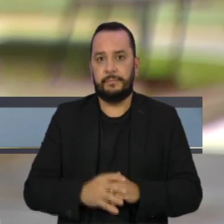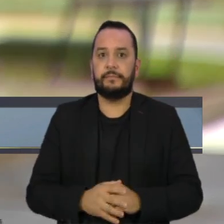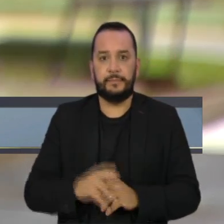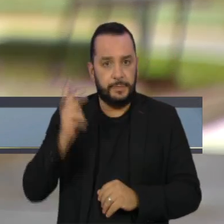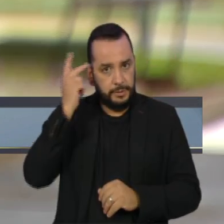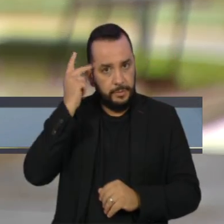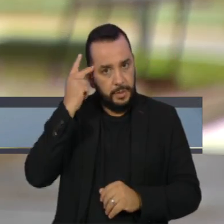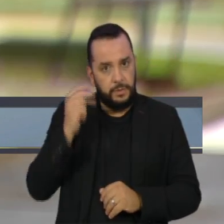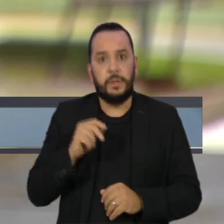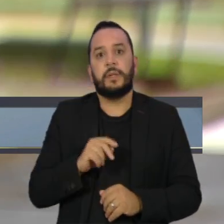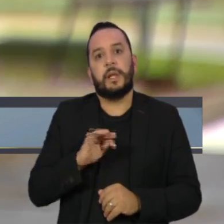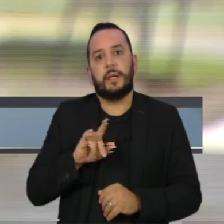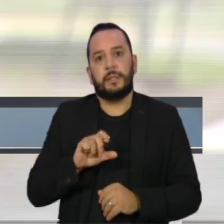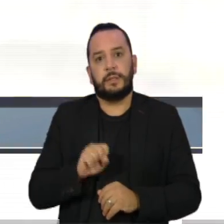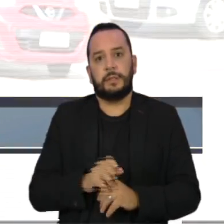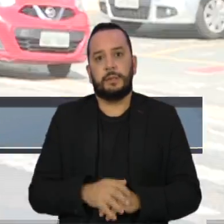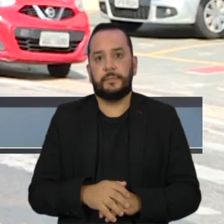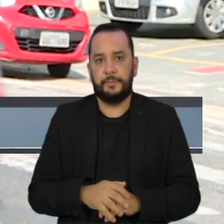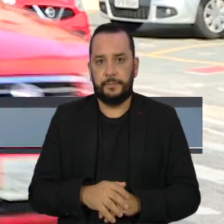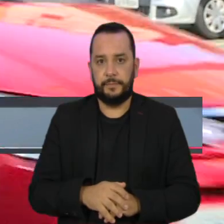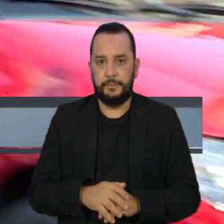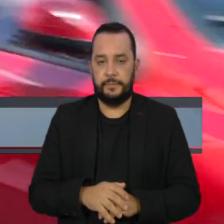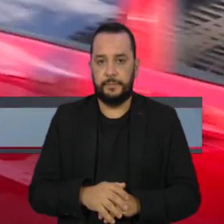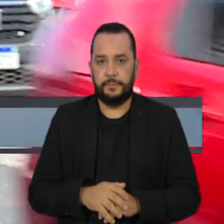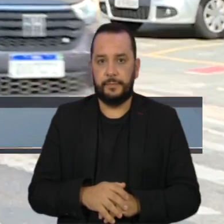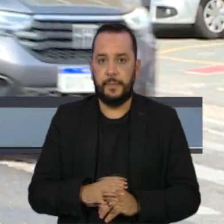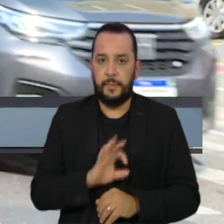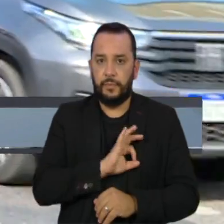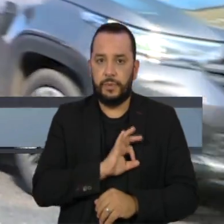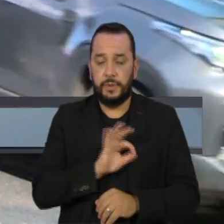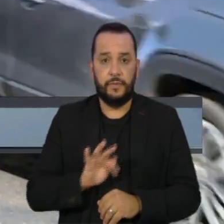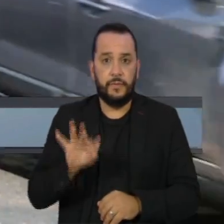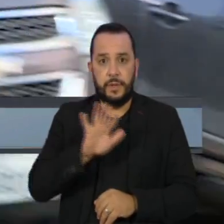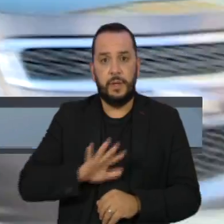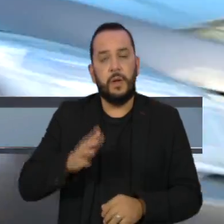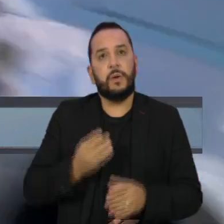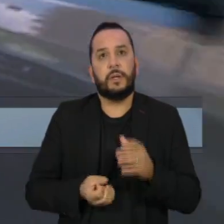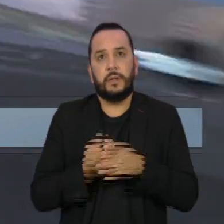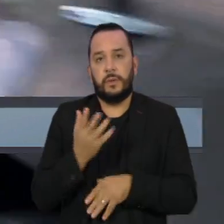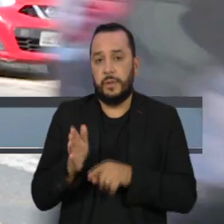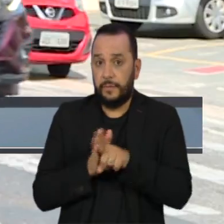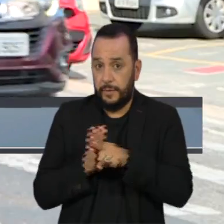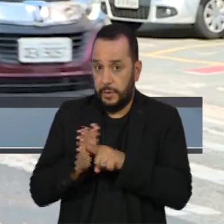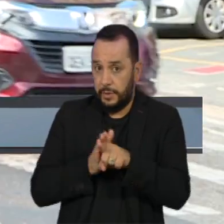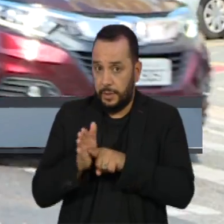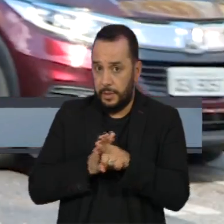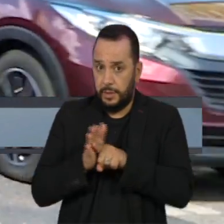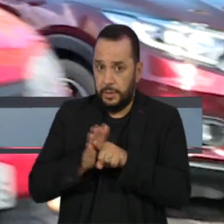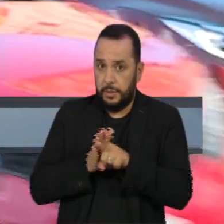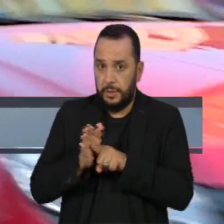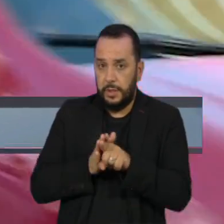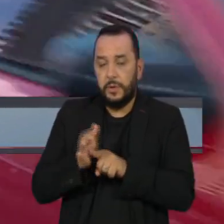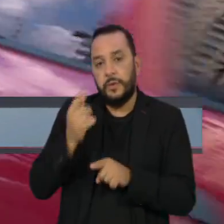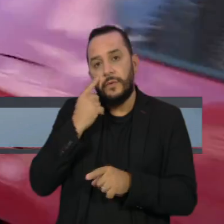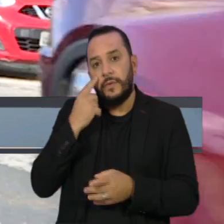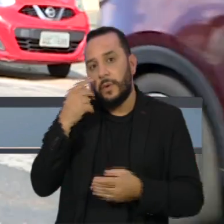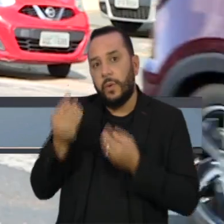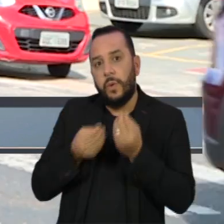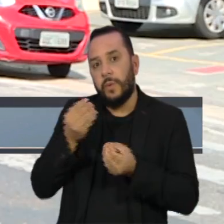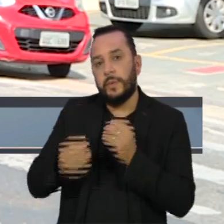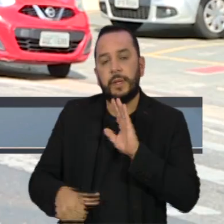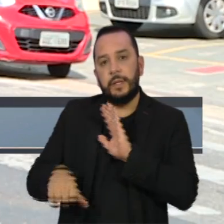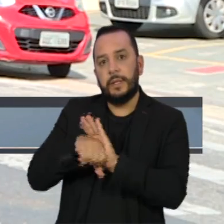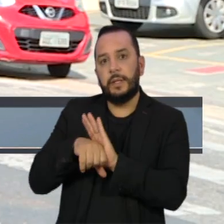de São Paulo Place What a polícia federal montou uma operação para investigar crimes cometidos